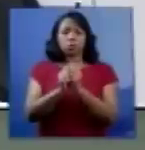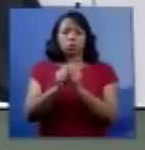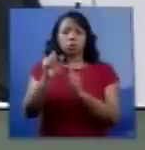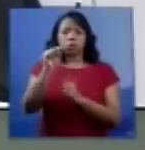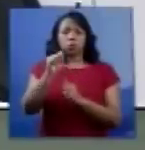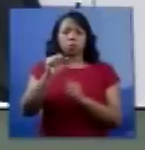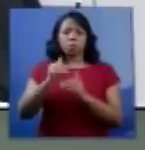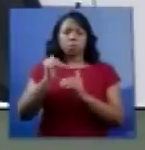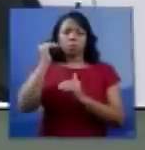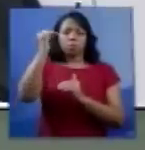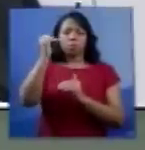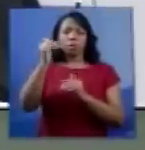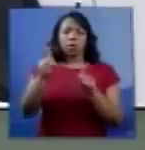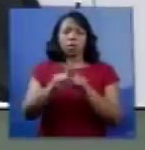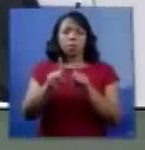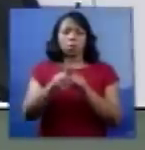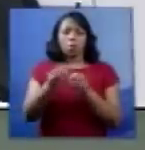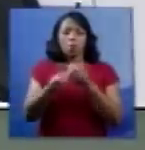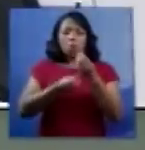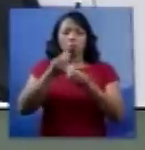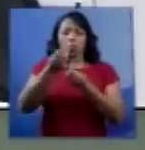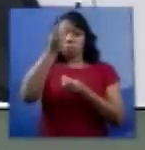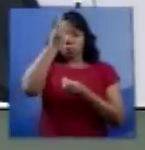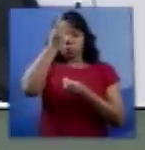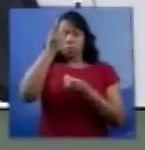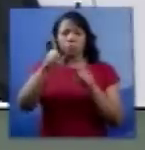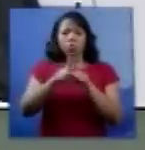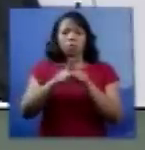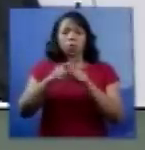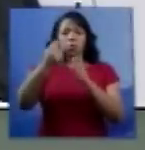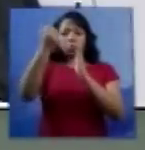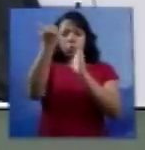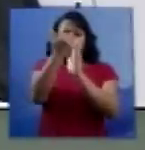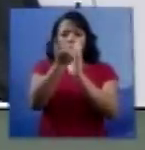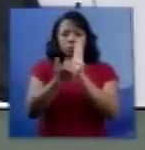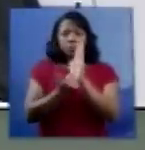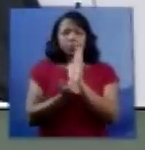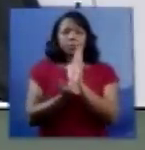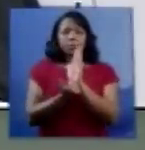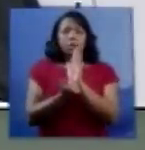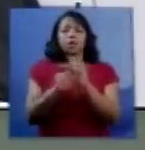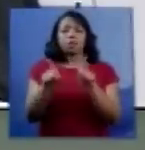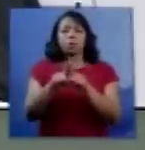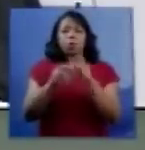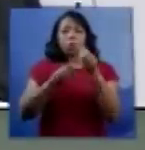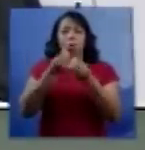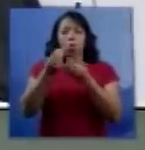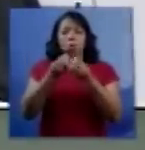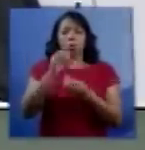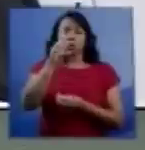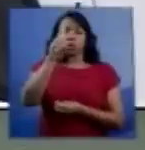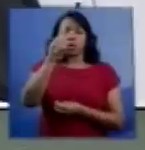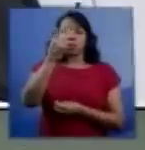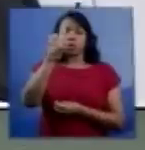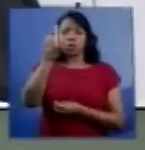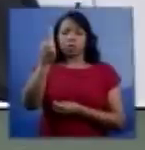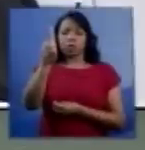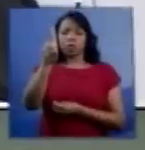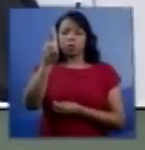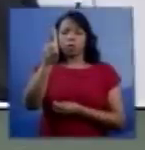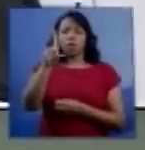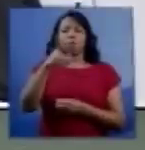domínio maior da matéria um DVD contendo